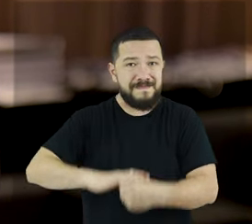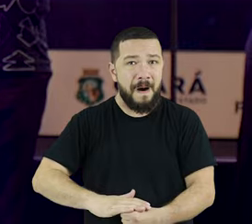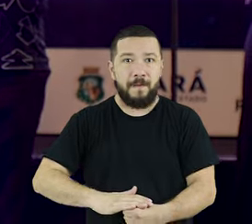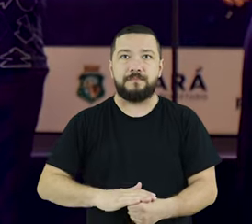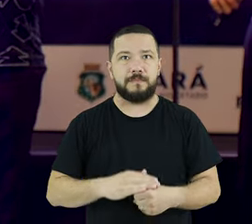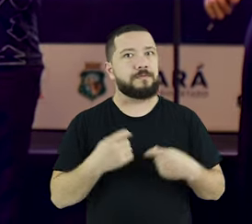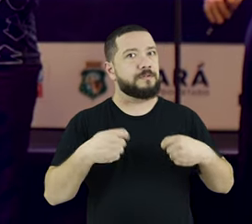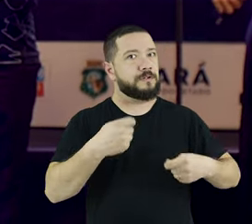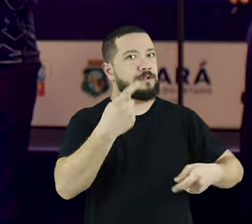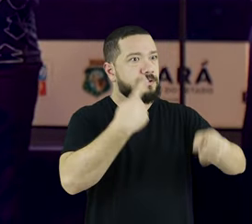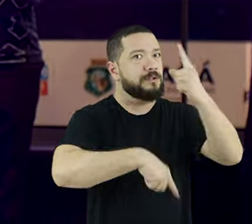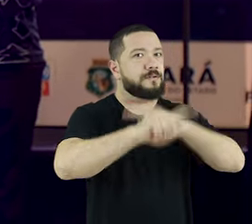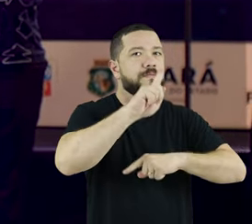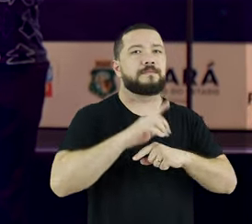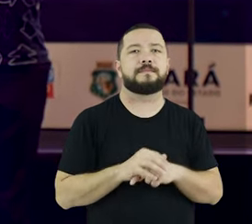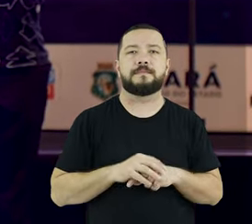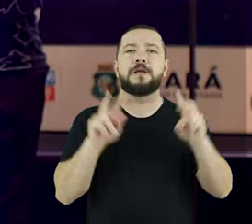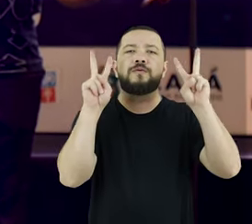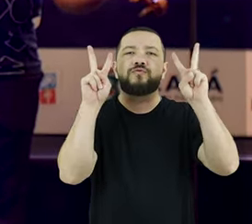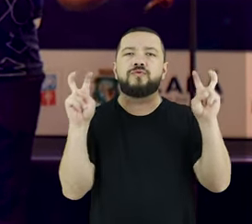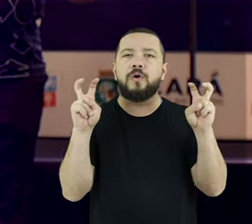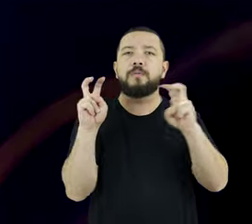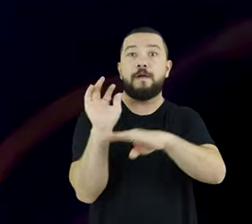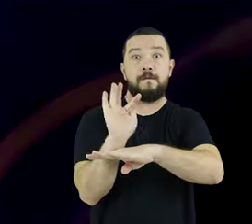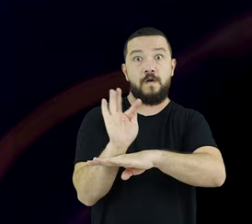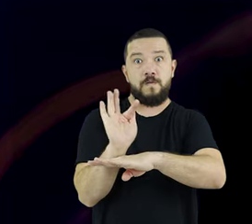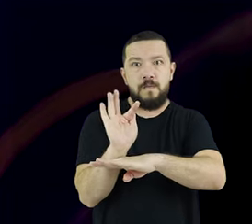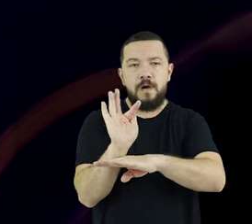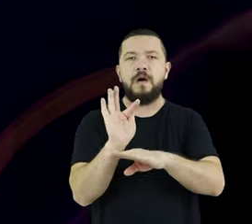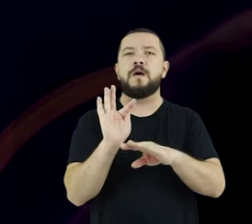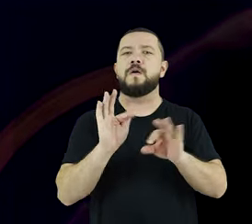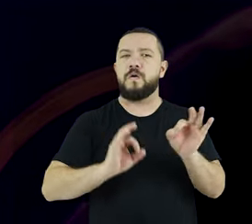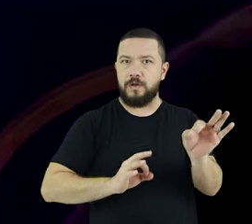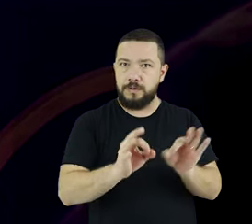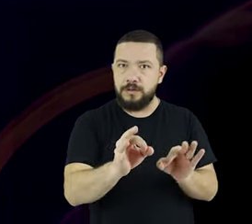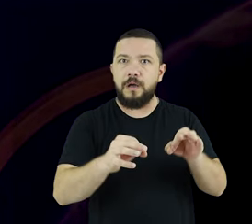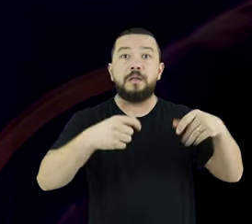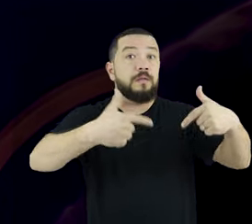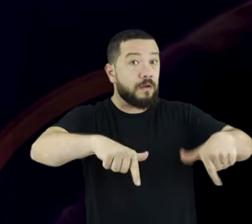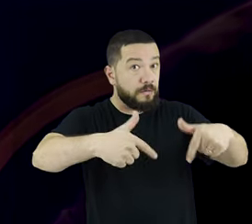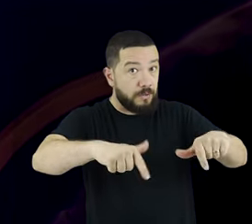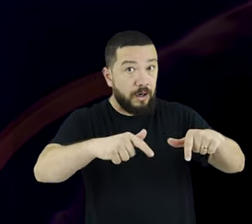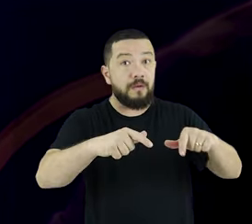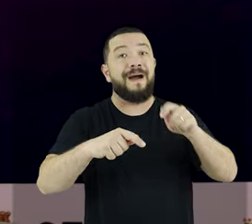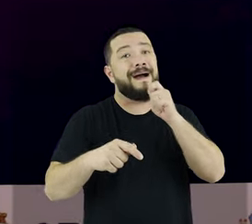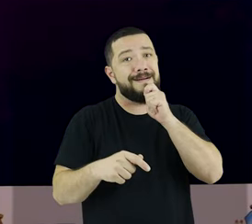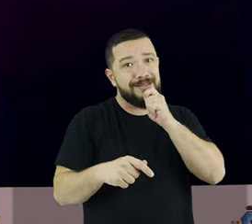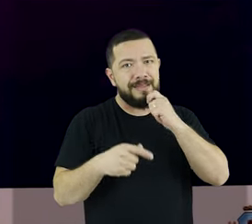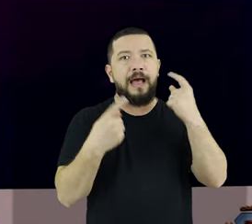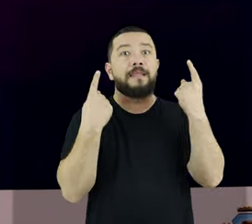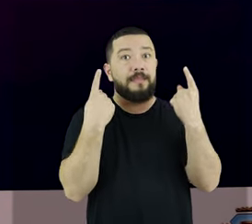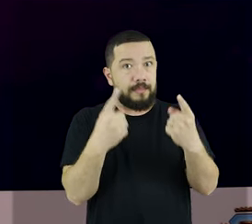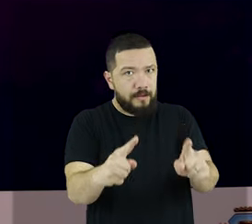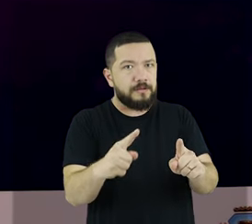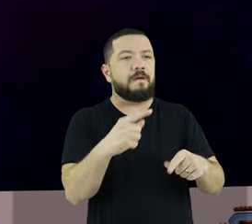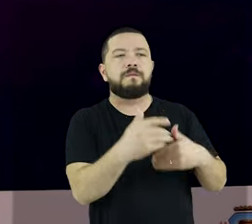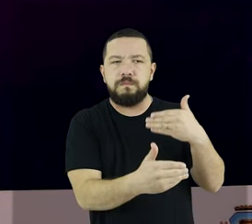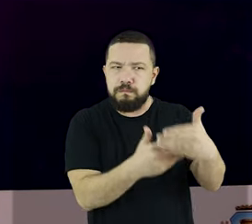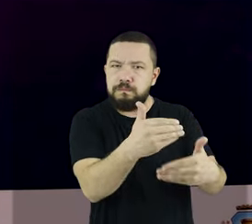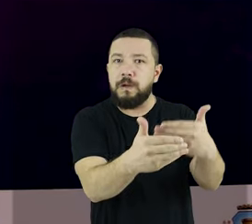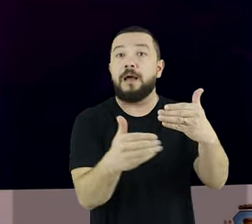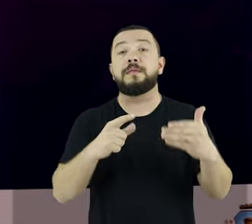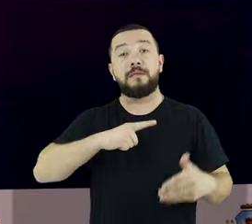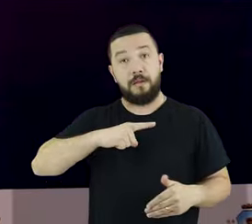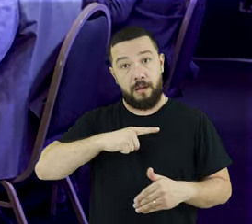muito. A regulamentação do trabalho sempre foi um grande desafio para todos os envolvidos no processo trabalhista. Com